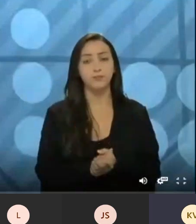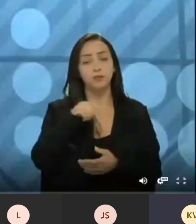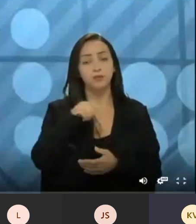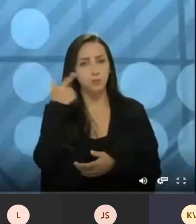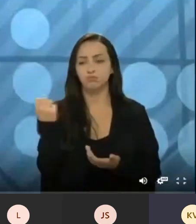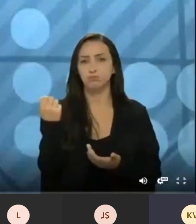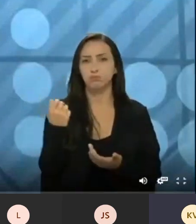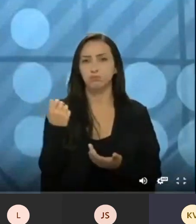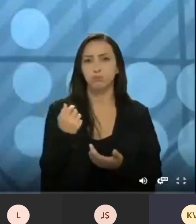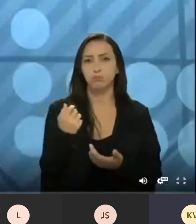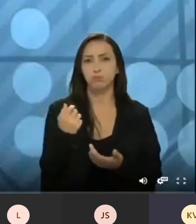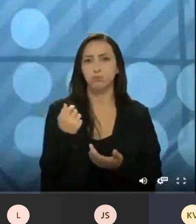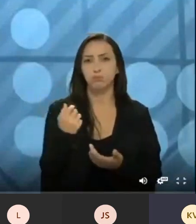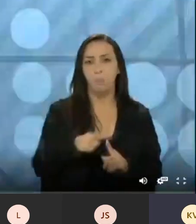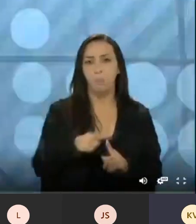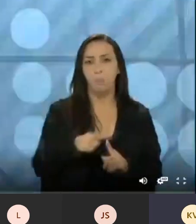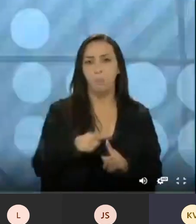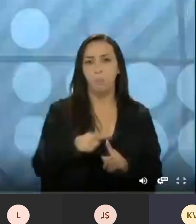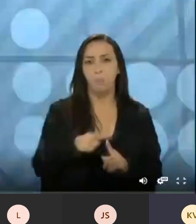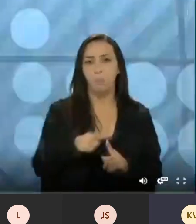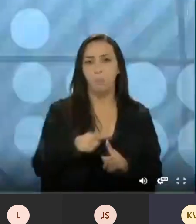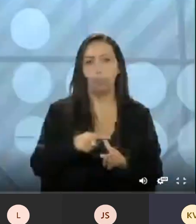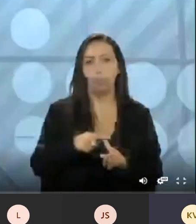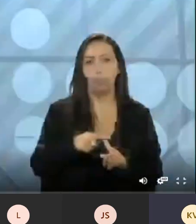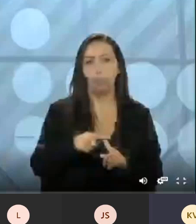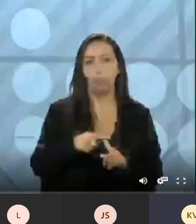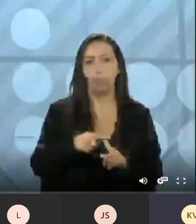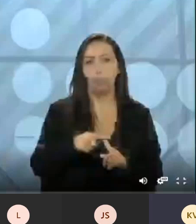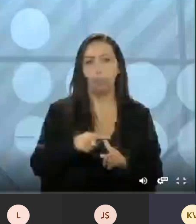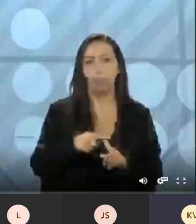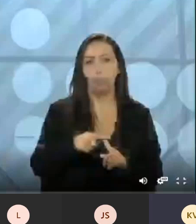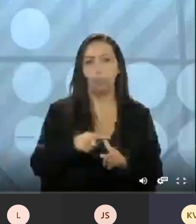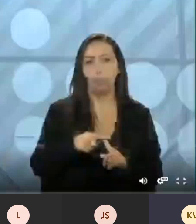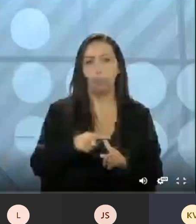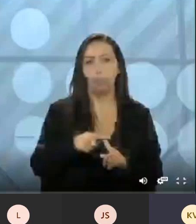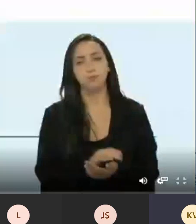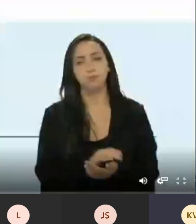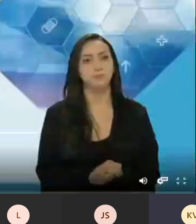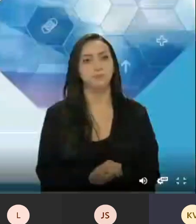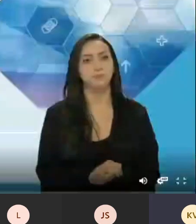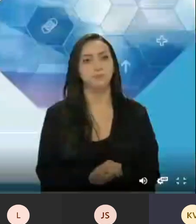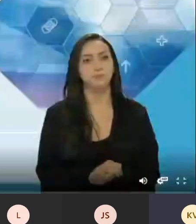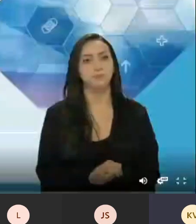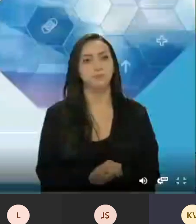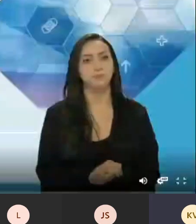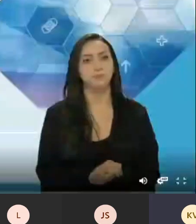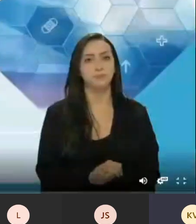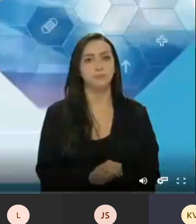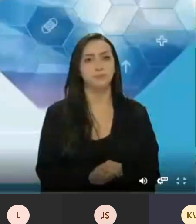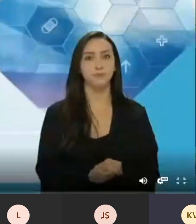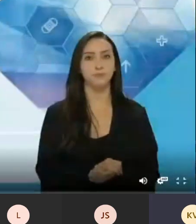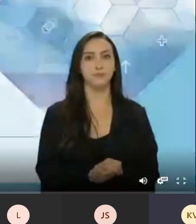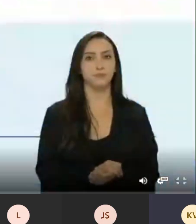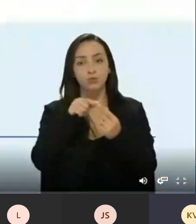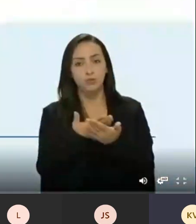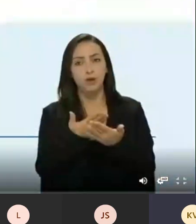literatura e resultado positivo. Então, o objetivo da nossa aula vai ser